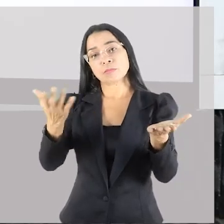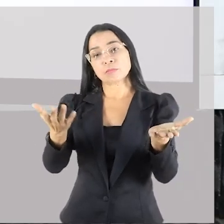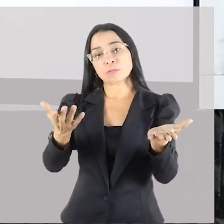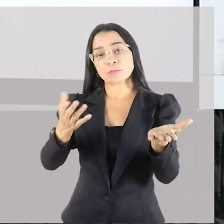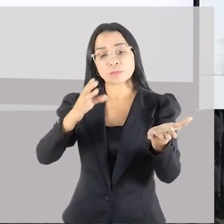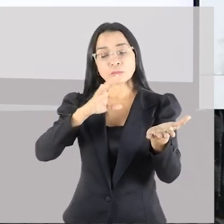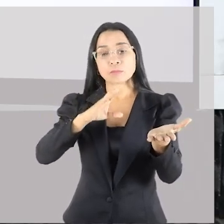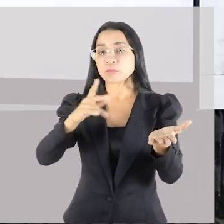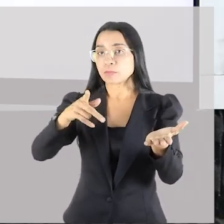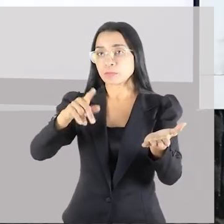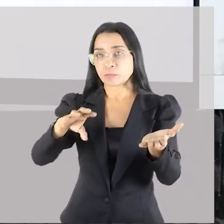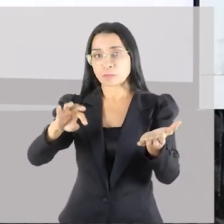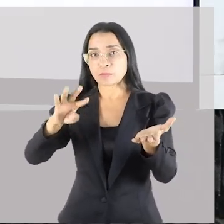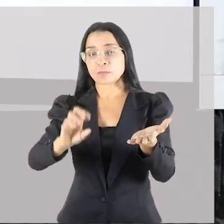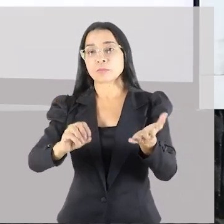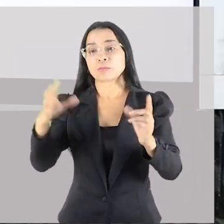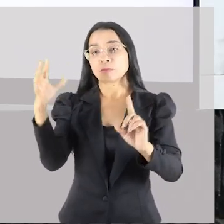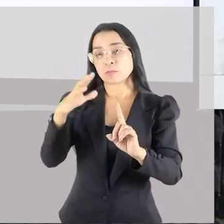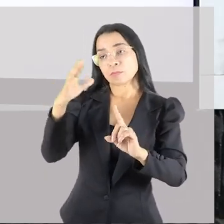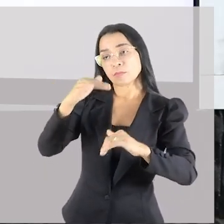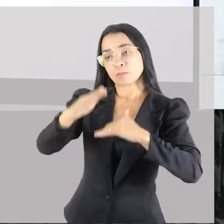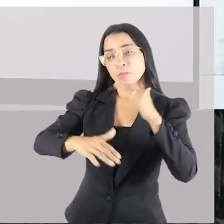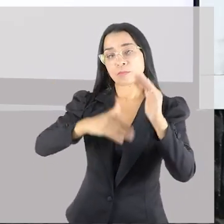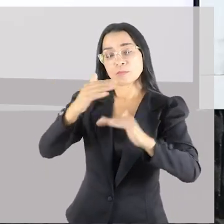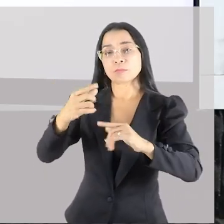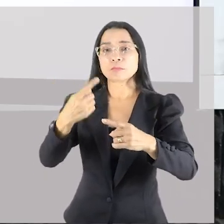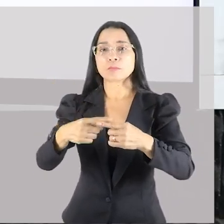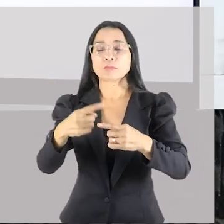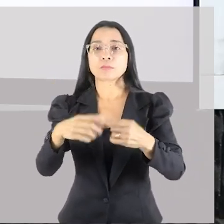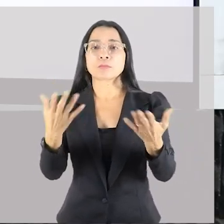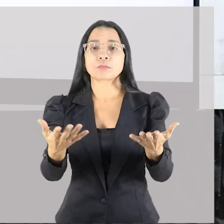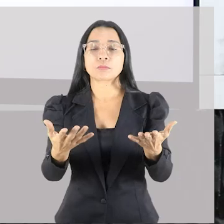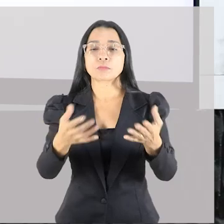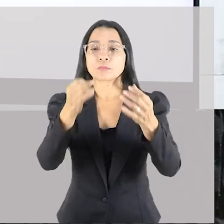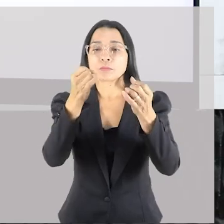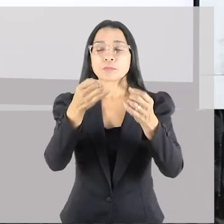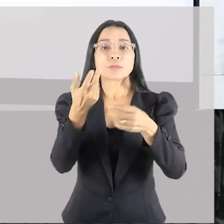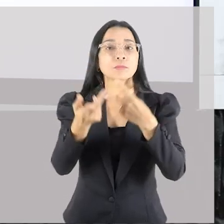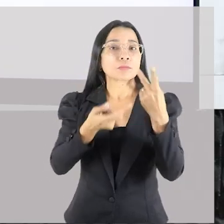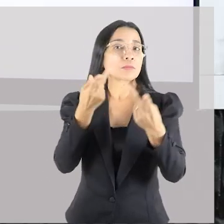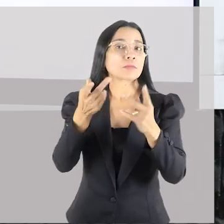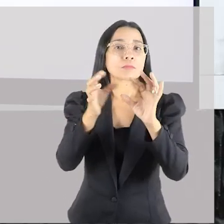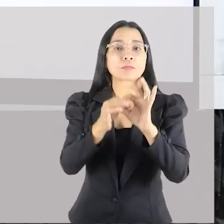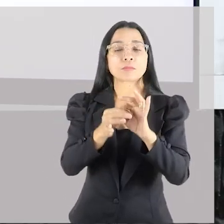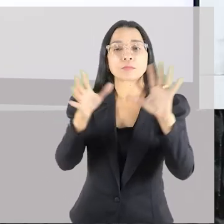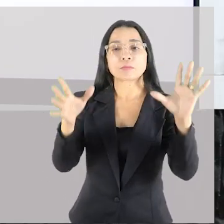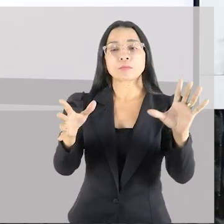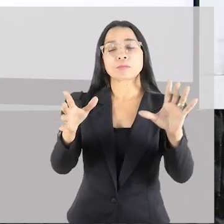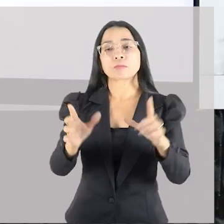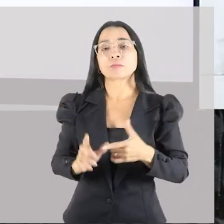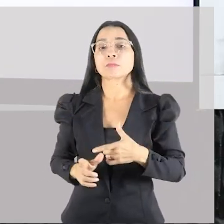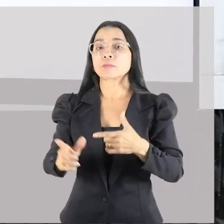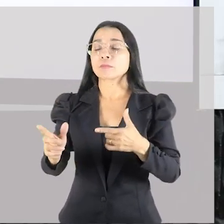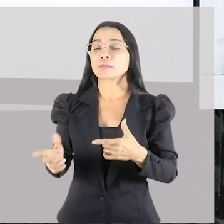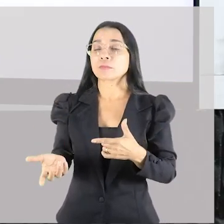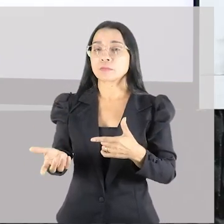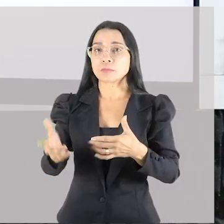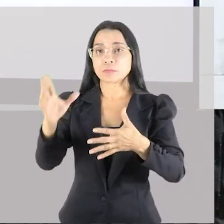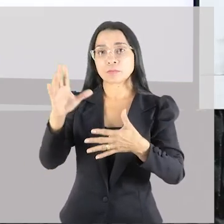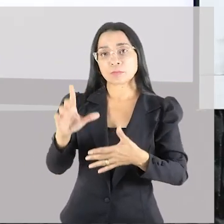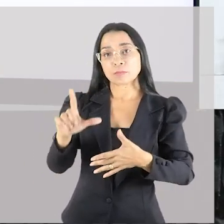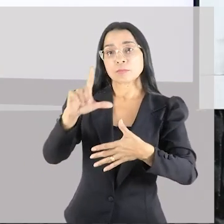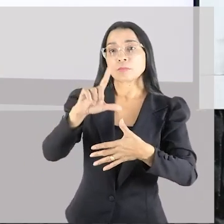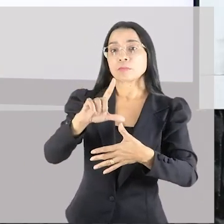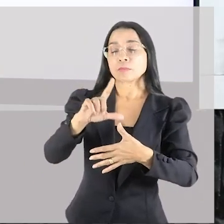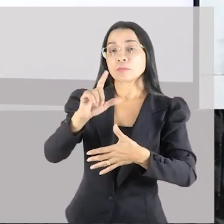uma influência nesse processo. Por quê? Porque quando a gente fala de independência da América Portuguesa, nós temos